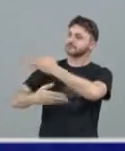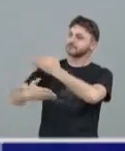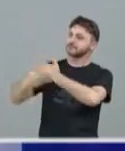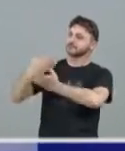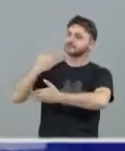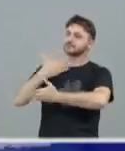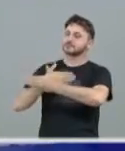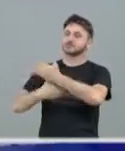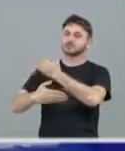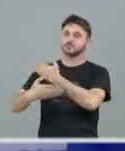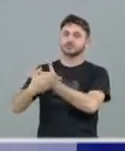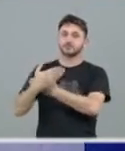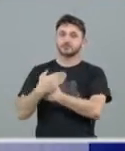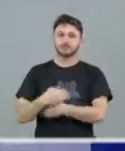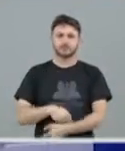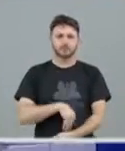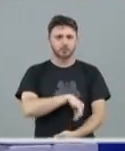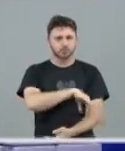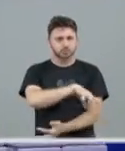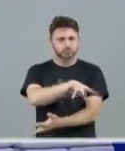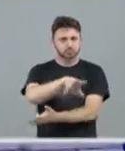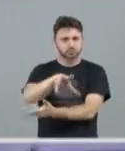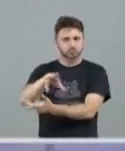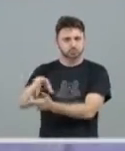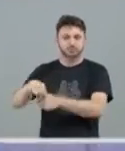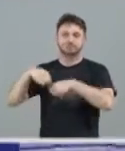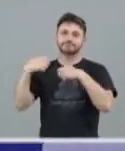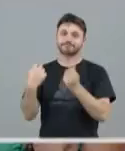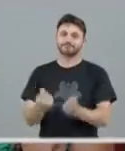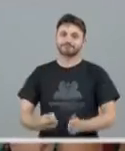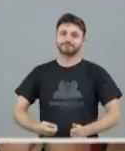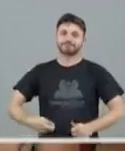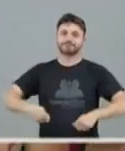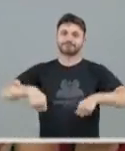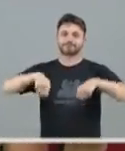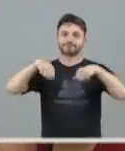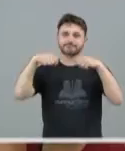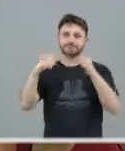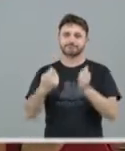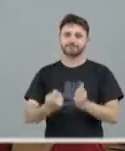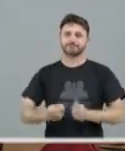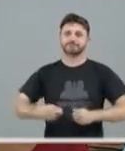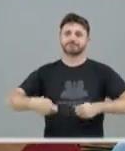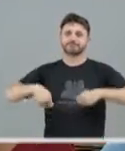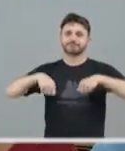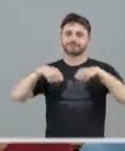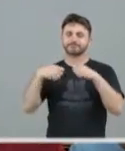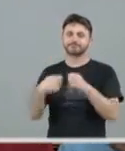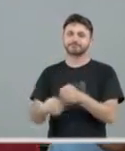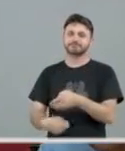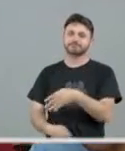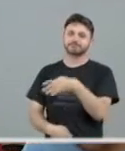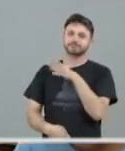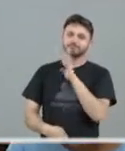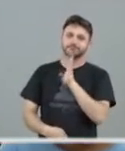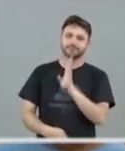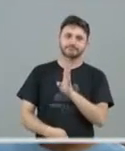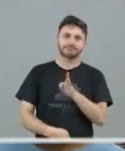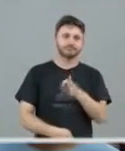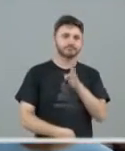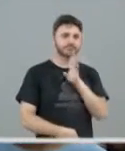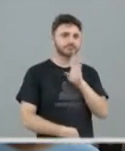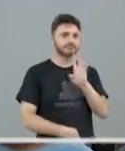mundo precisa. O mundo precisa saber a verdade.